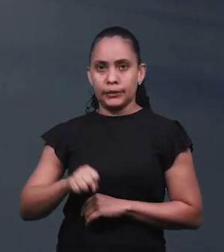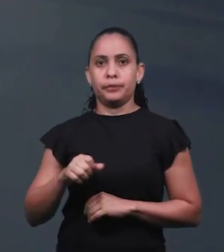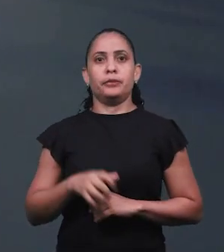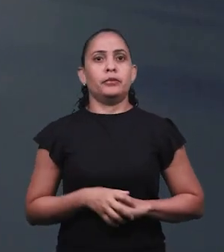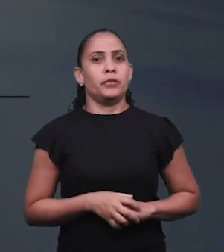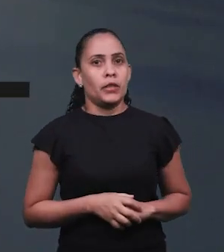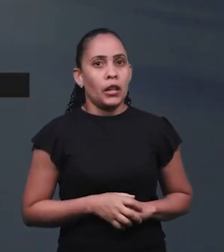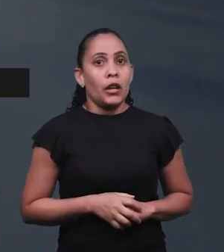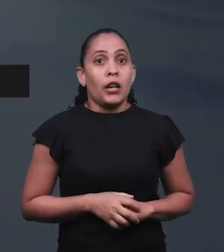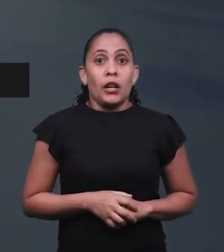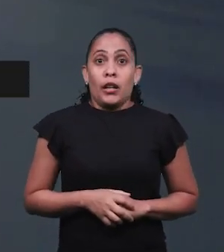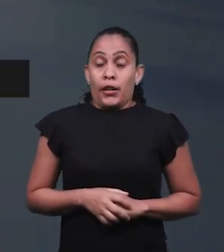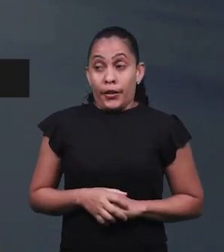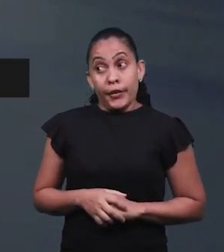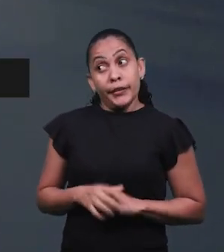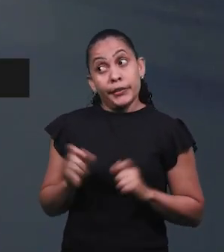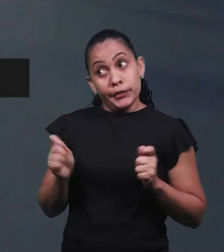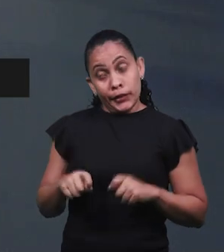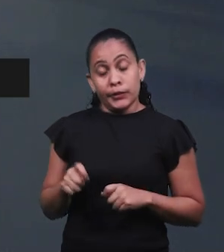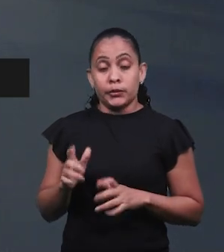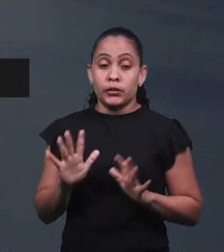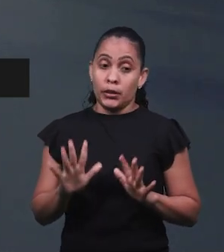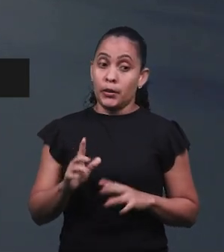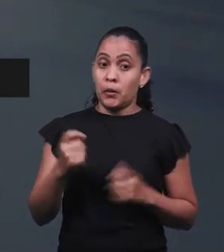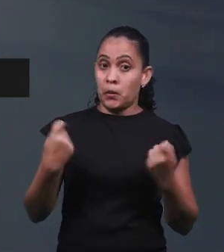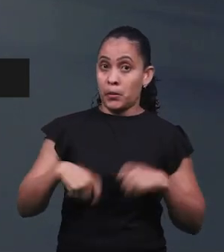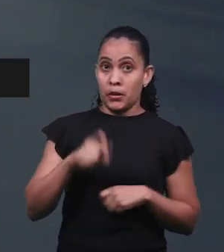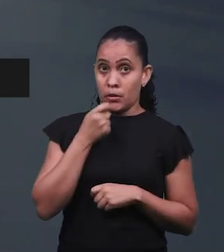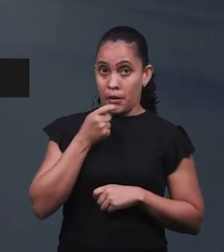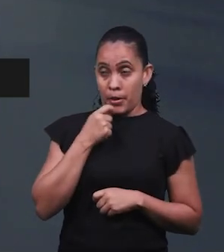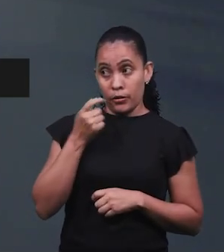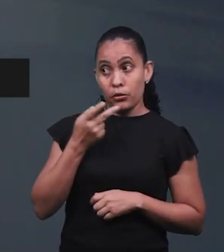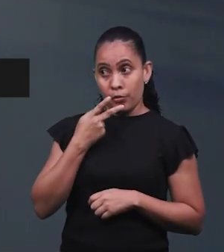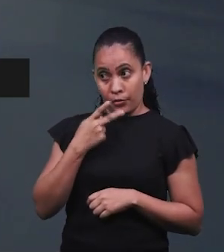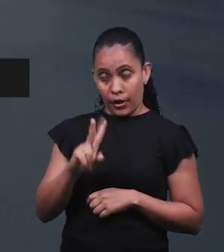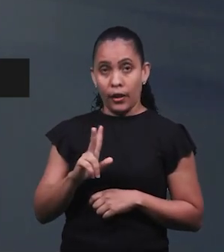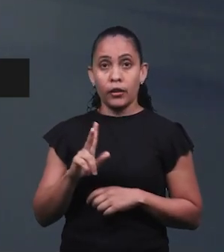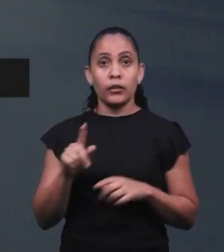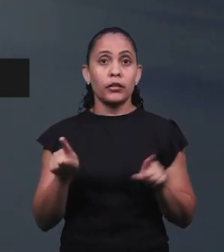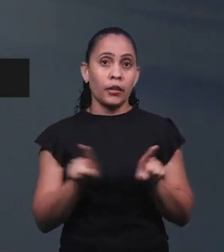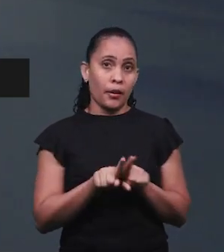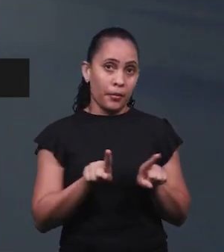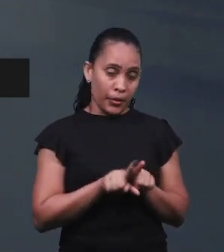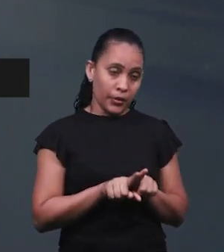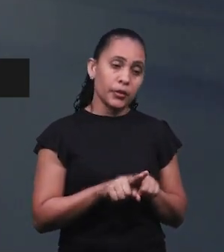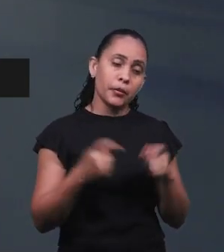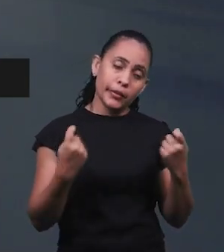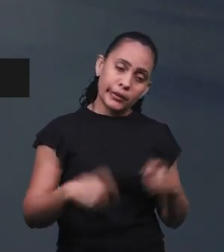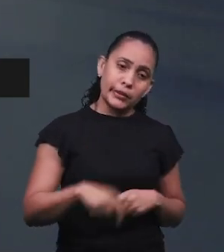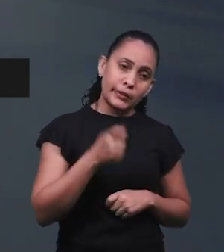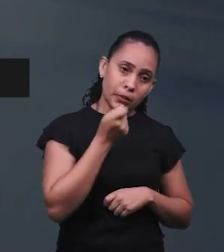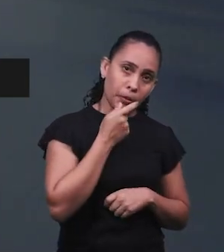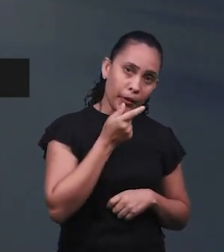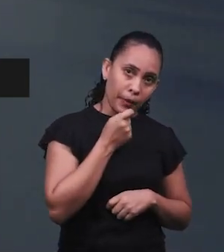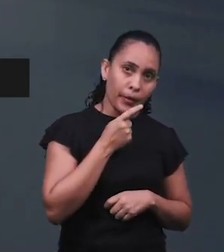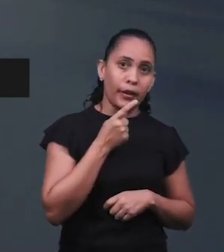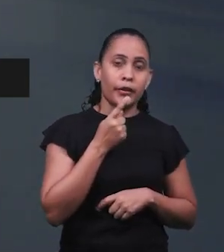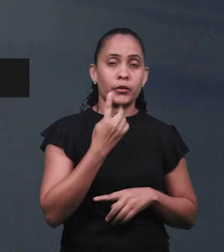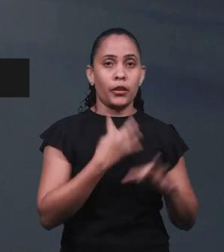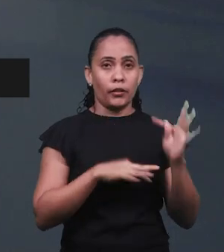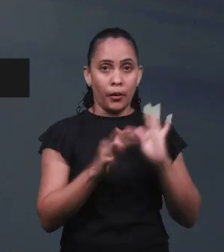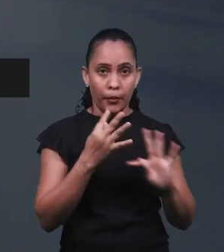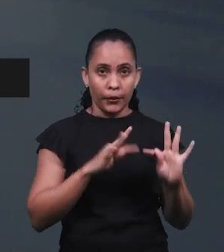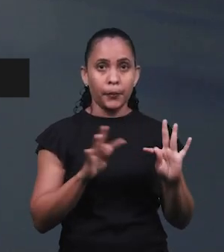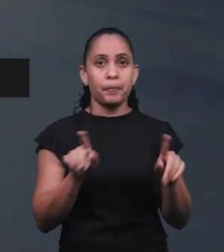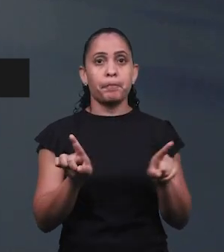existem medidas não farmacológicas, que eu vou dizer algumas, e as medidas farmacológicas que... As